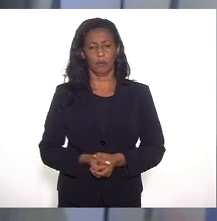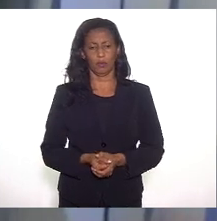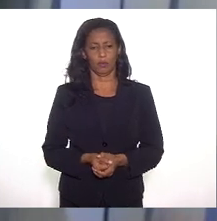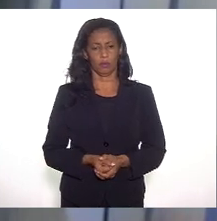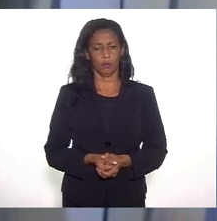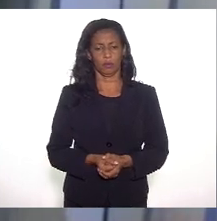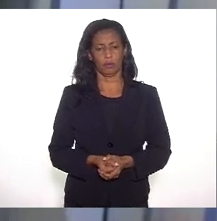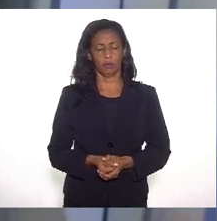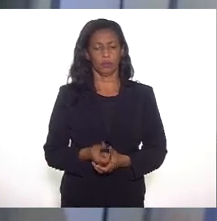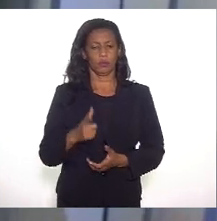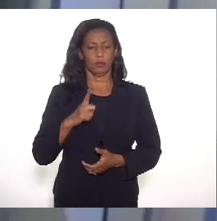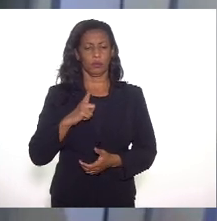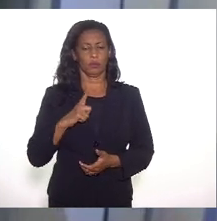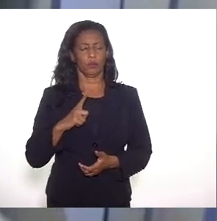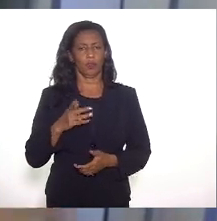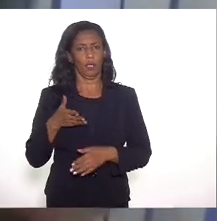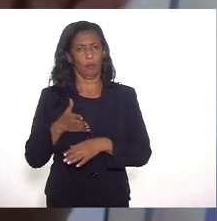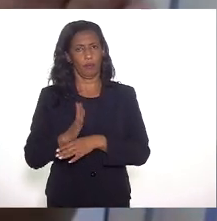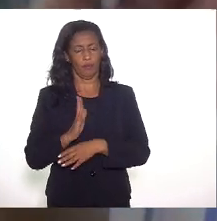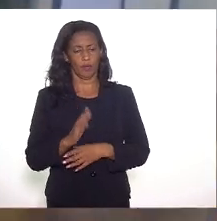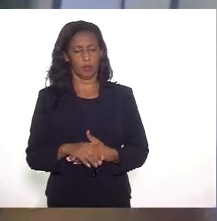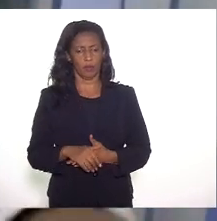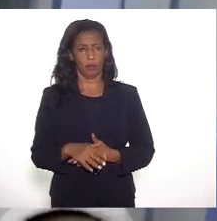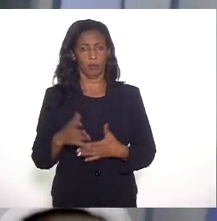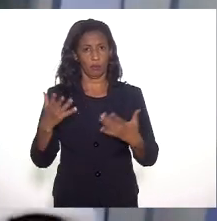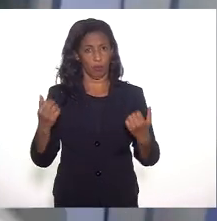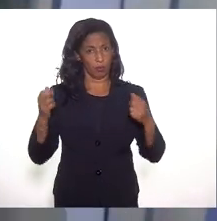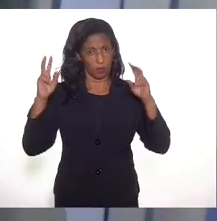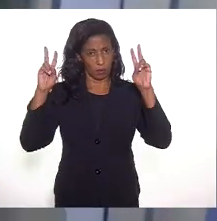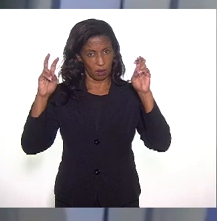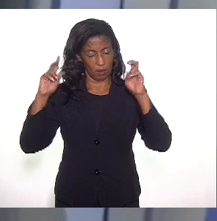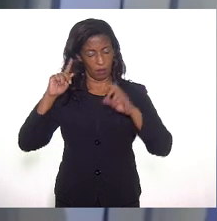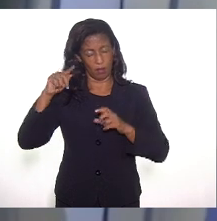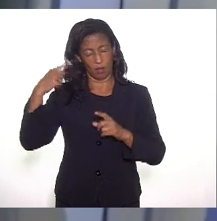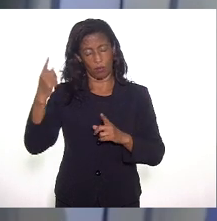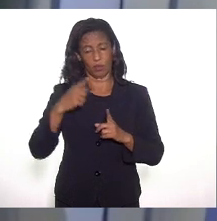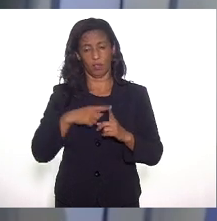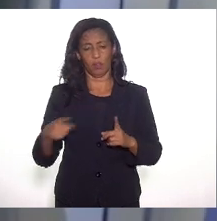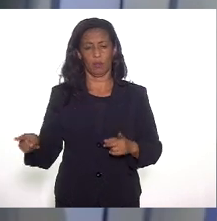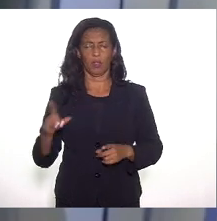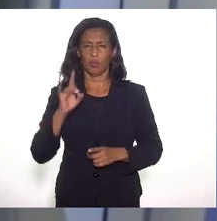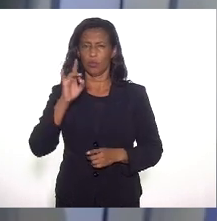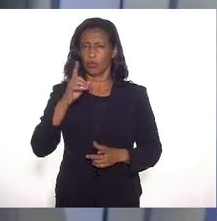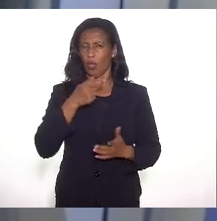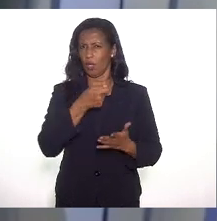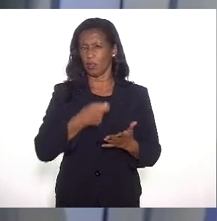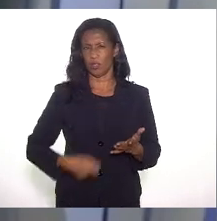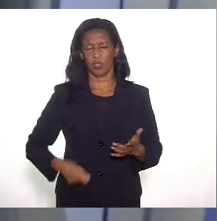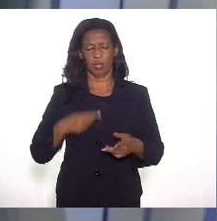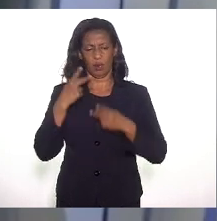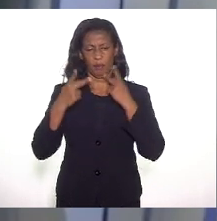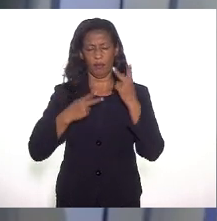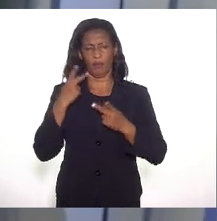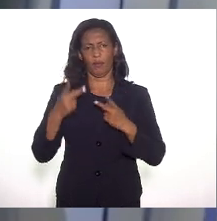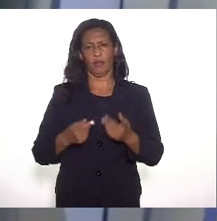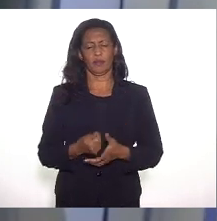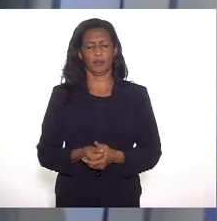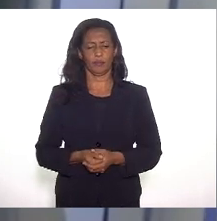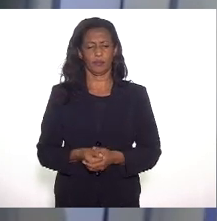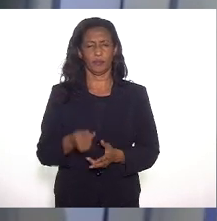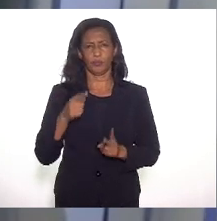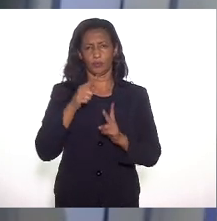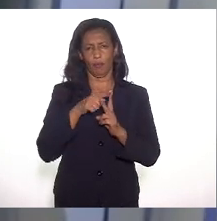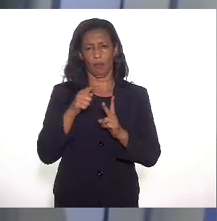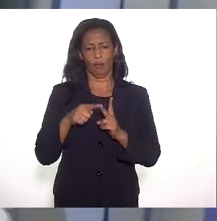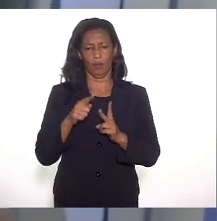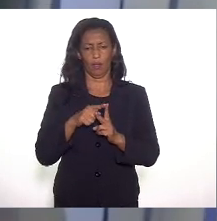impossível de obter aprovação. Vamos detalhar esse tema na semana que vem, mas eu queria apenas registrar esses dois